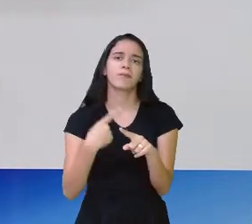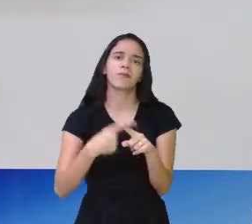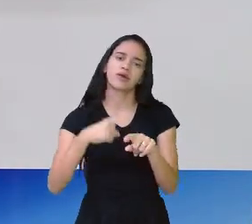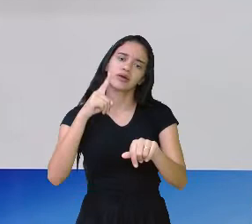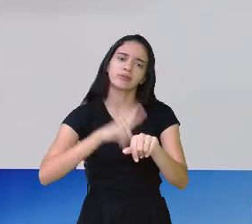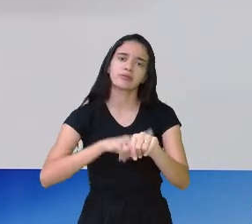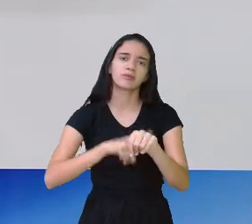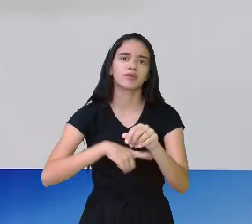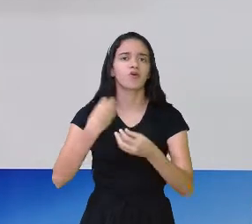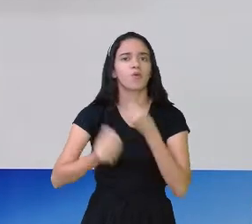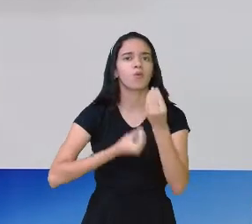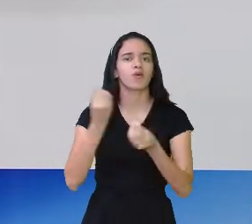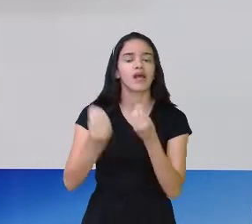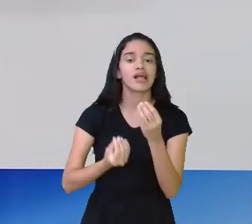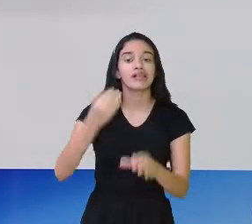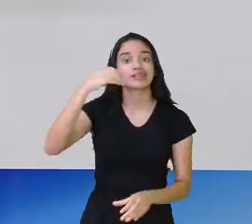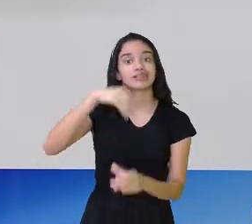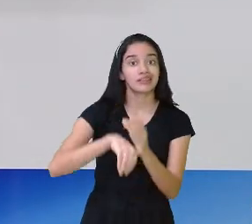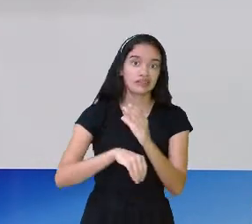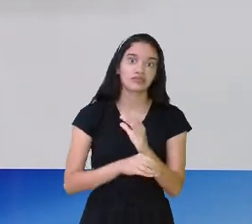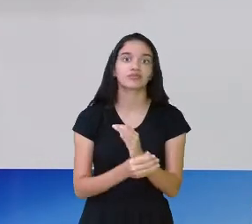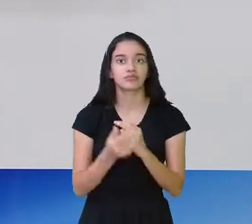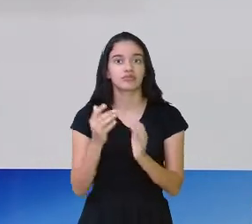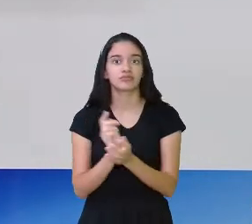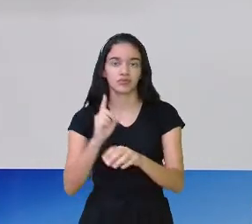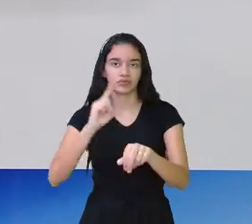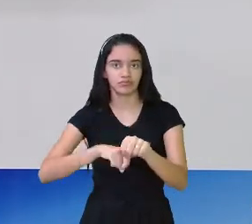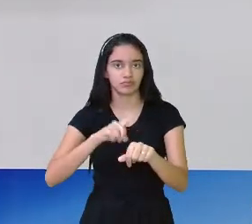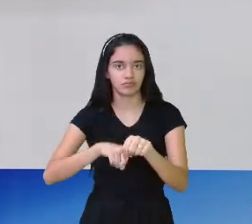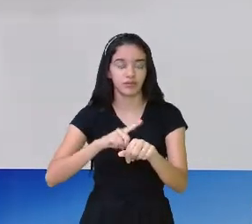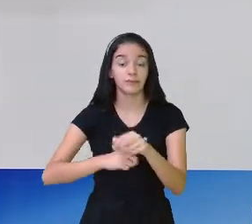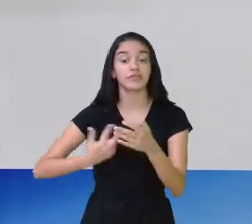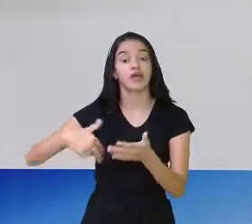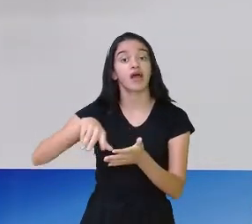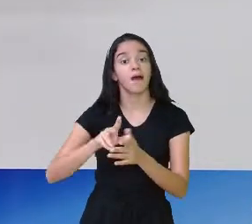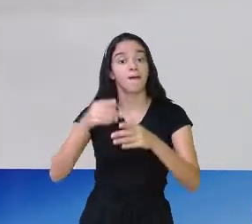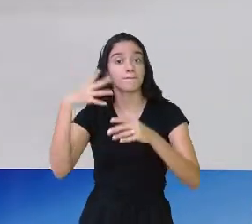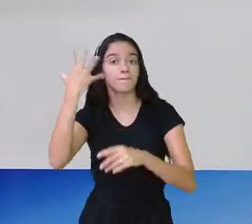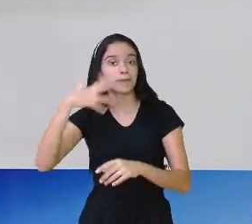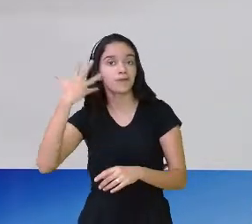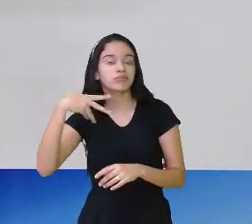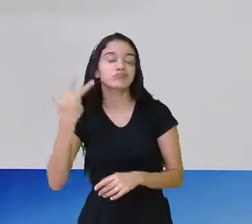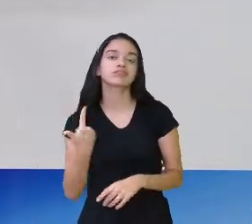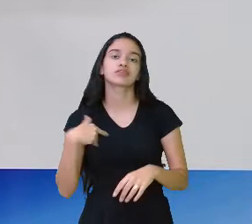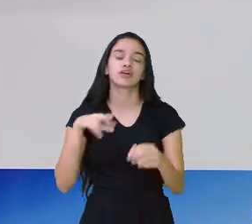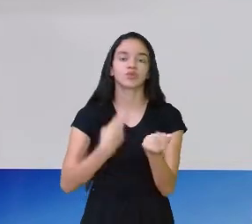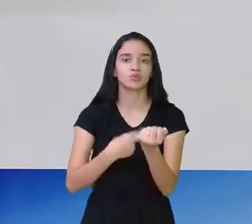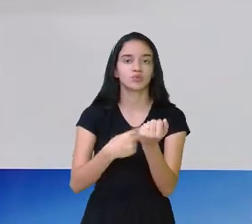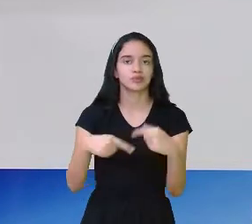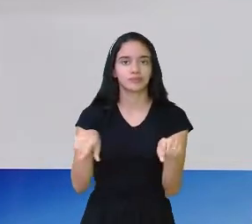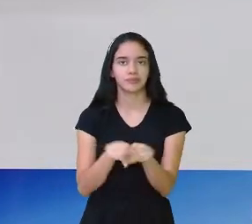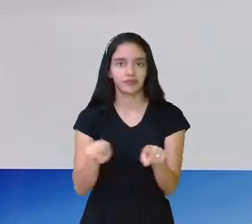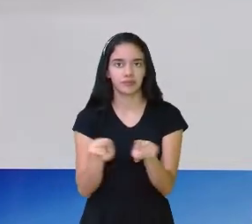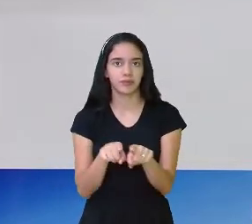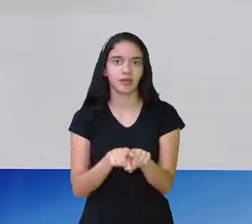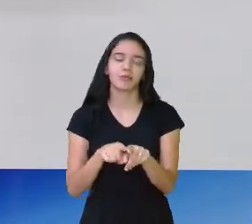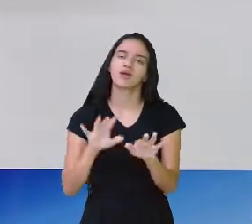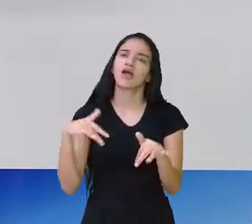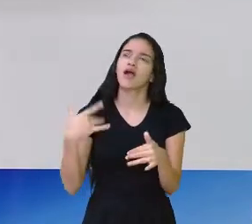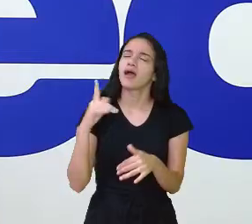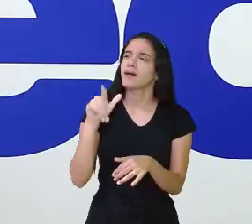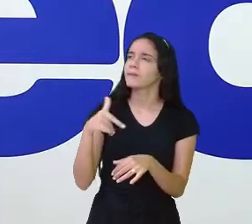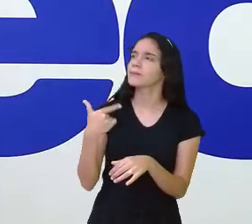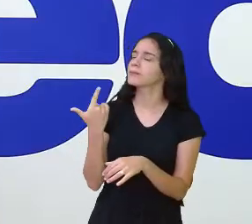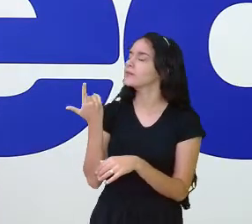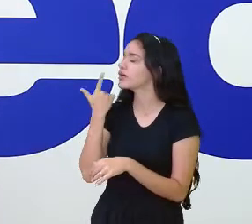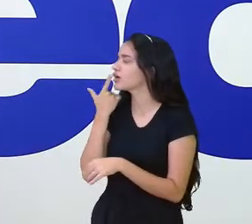tempo, é como se ele fosse um tempo dentro do tempo. Né? Do tempo da música, do ritmo também estabelecido para aquele movimento. Será que